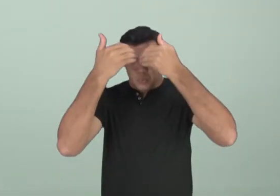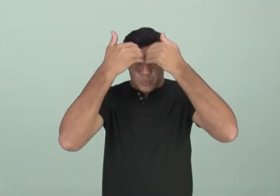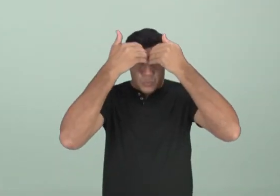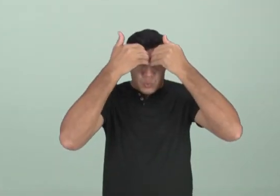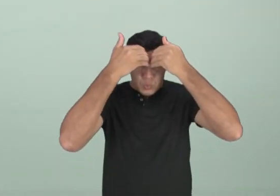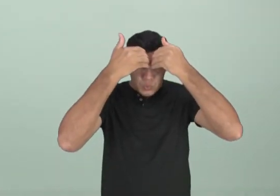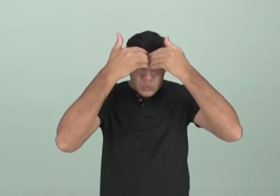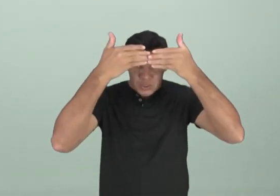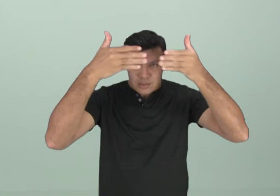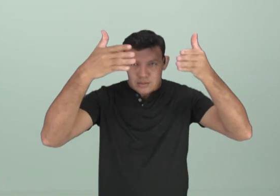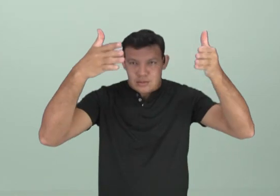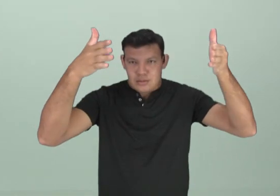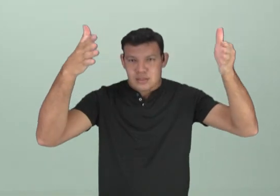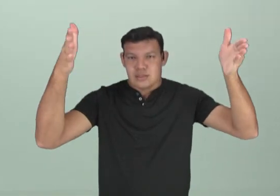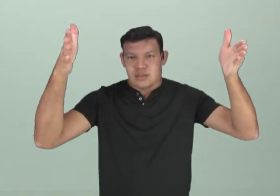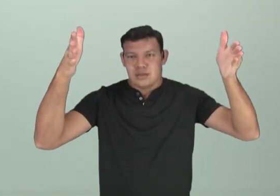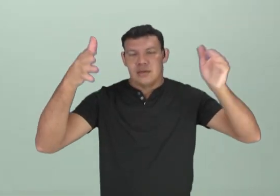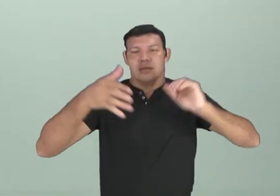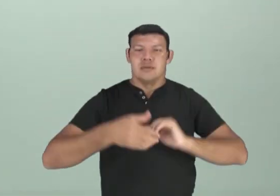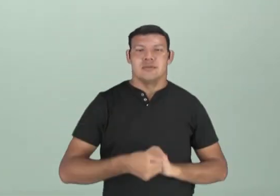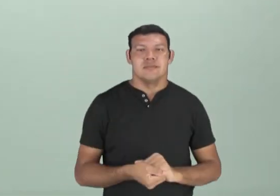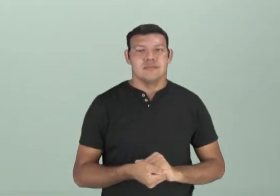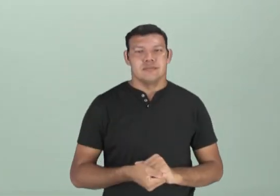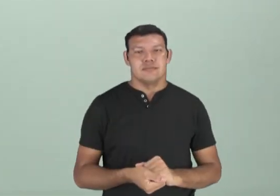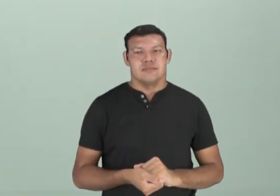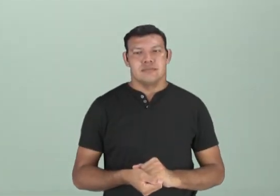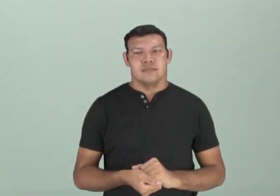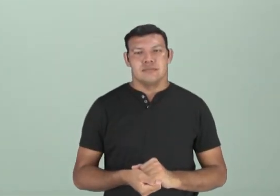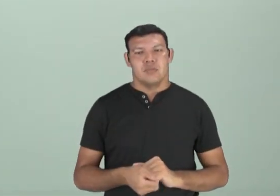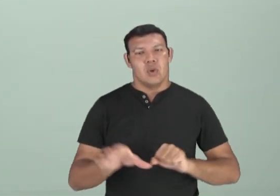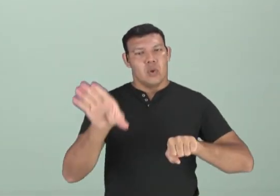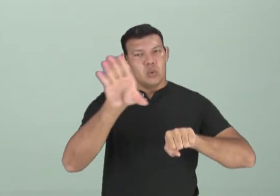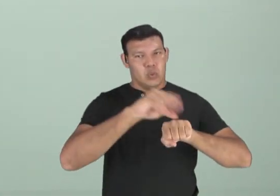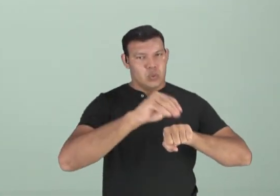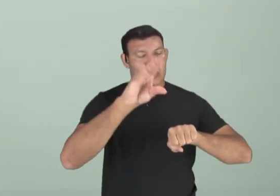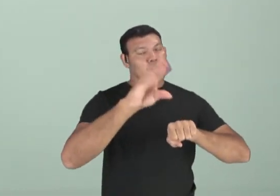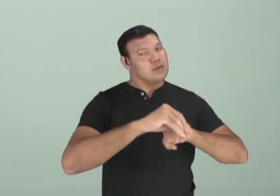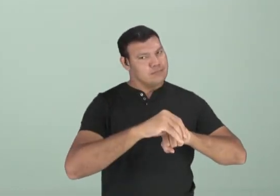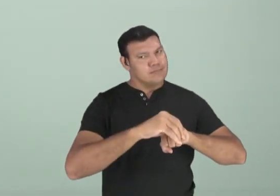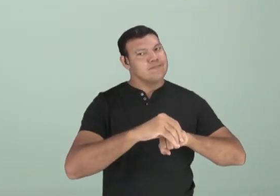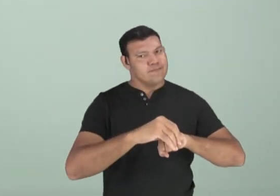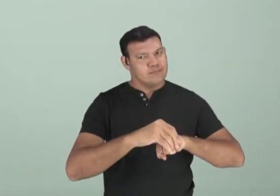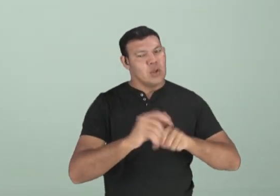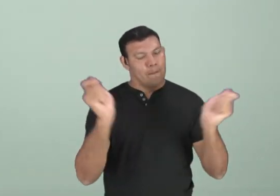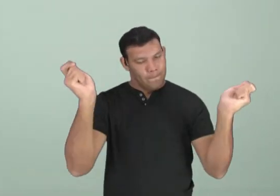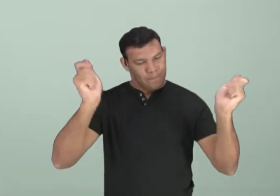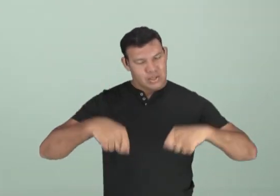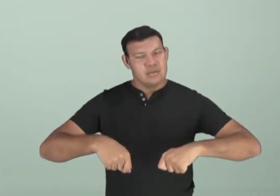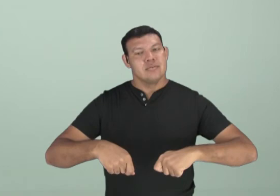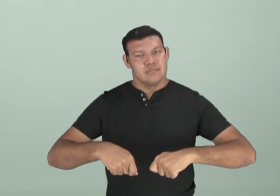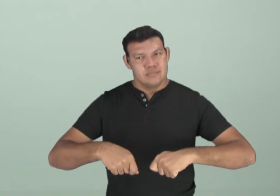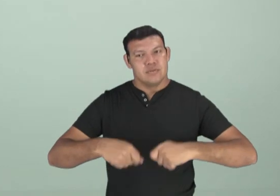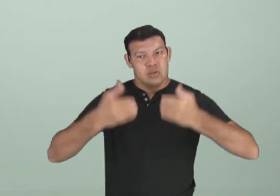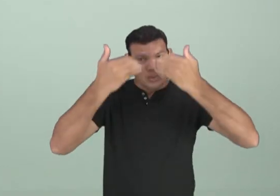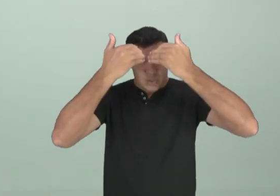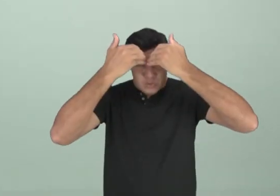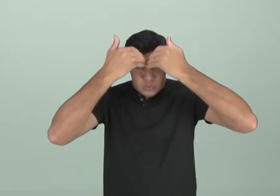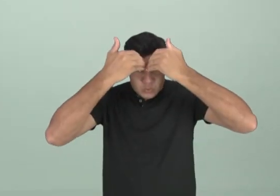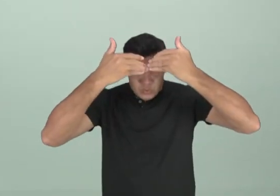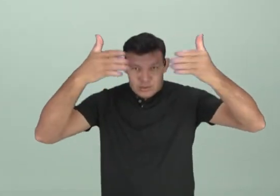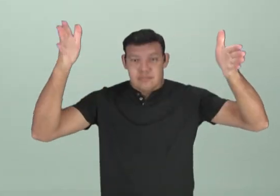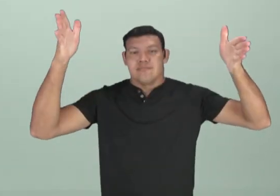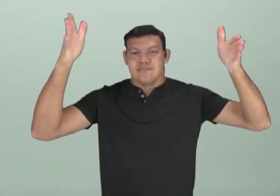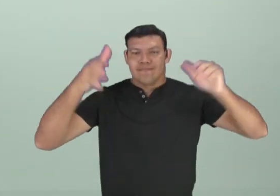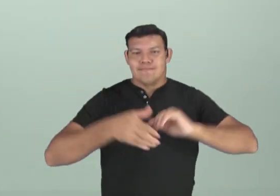mais a sua mente, né? Conhecimento traz isso. Conhecimento, ele abre a mente. Ele